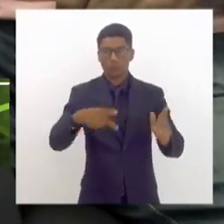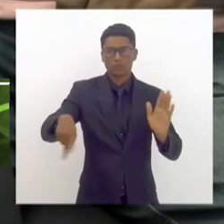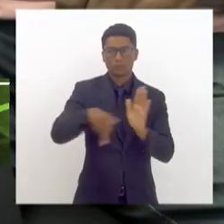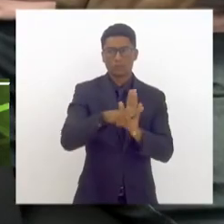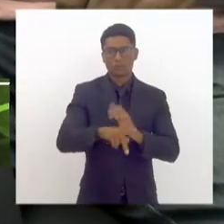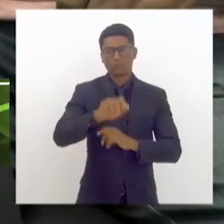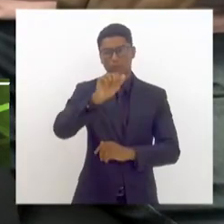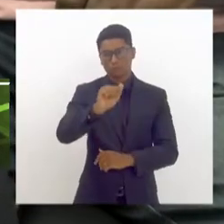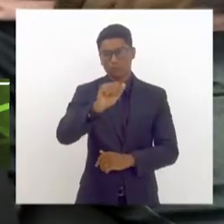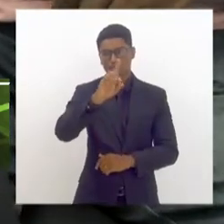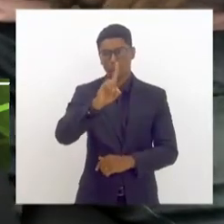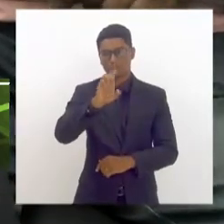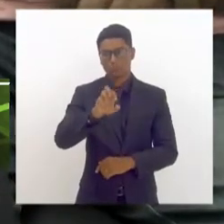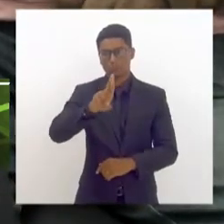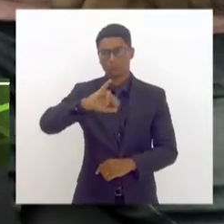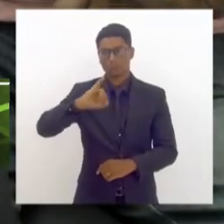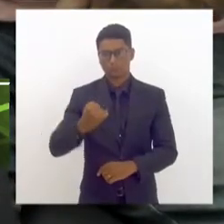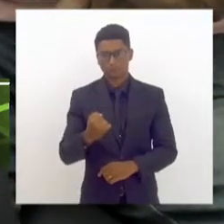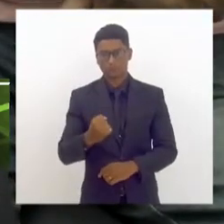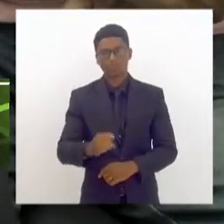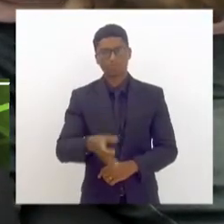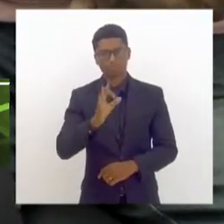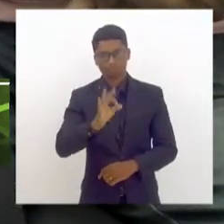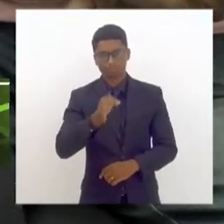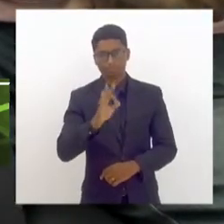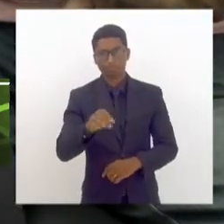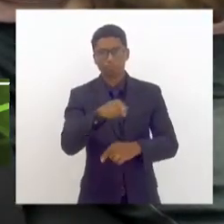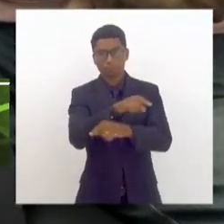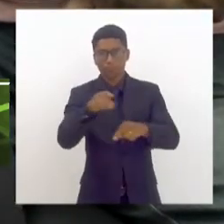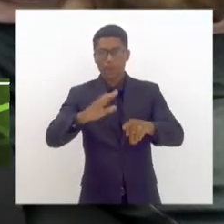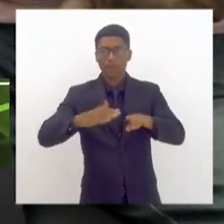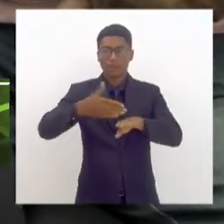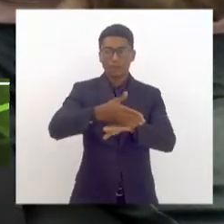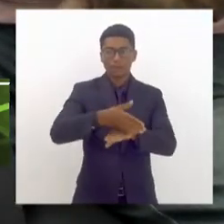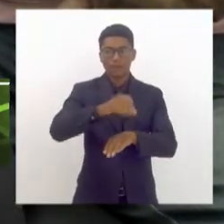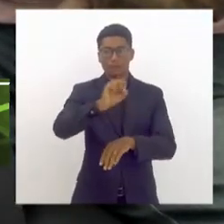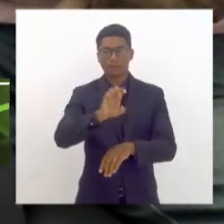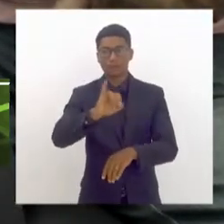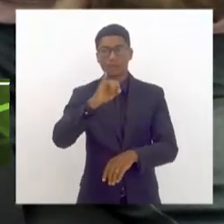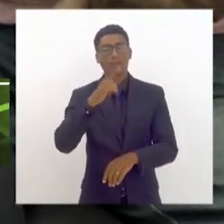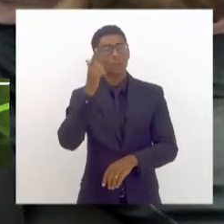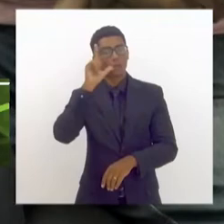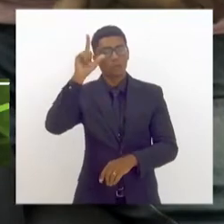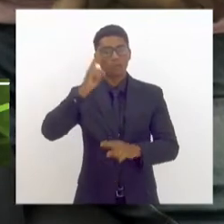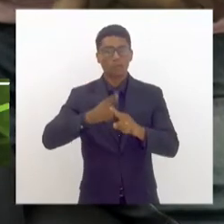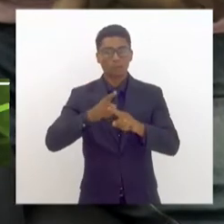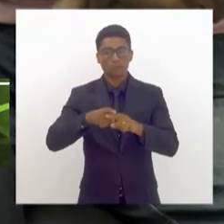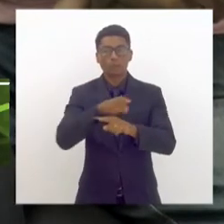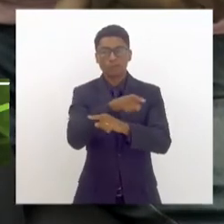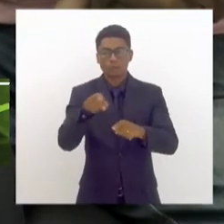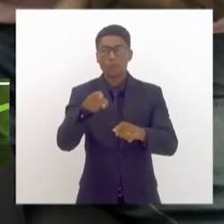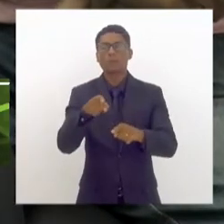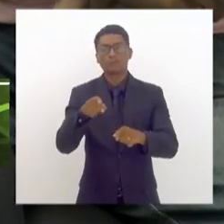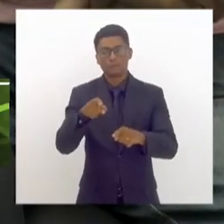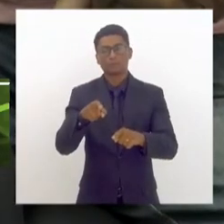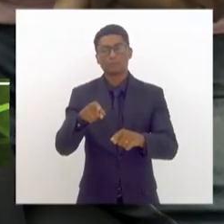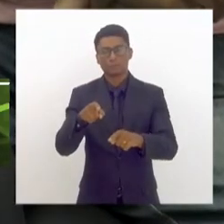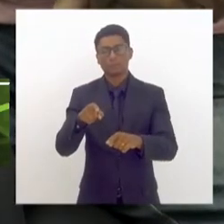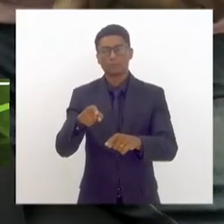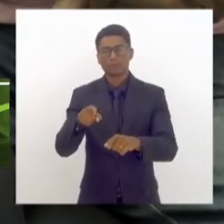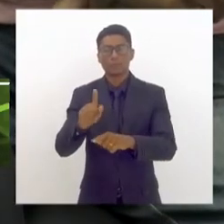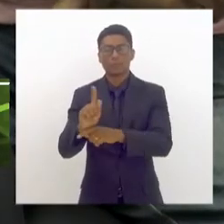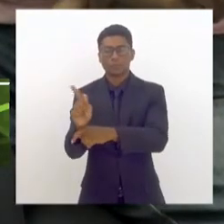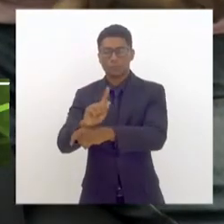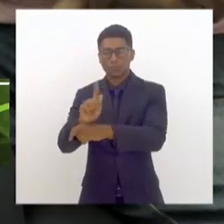ADERJ, realmente possuem acesso ao SEI, porque são, né, estatutários.